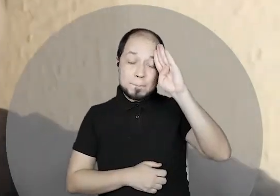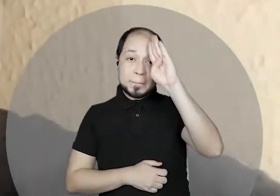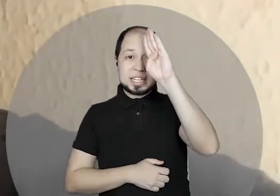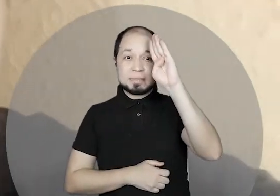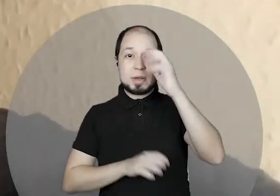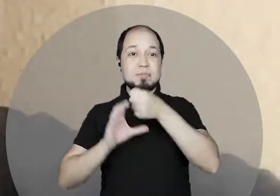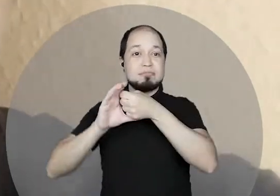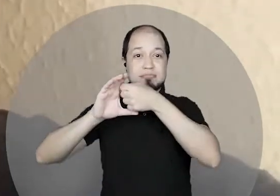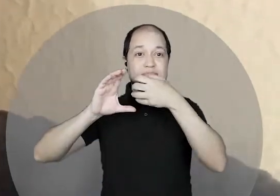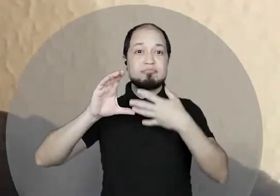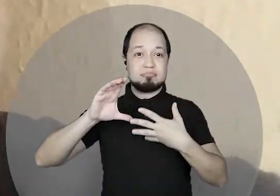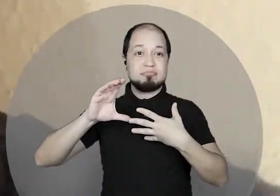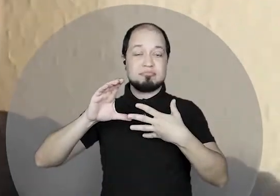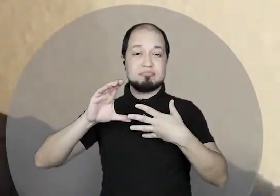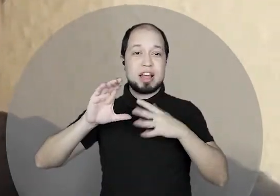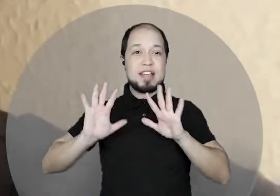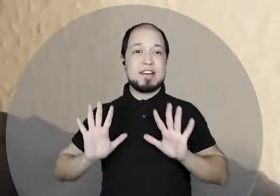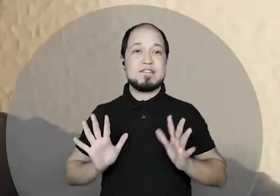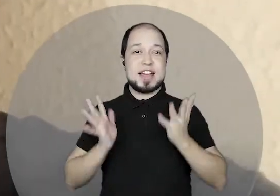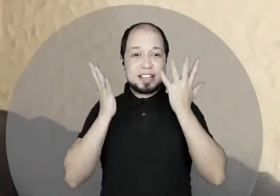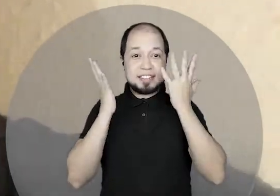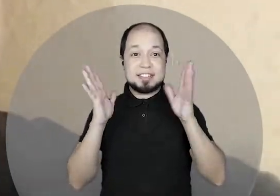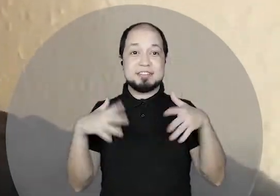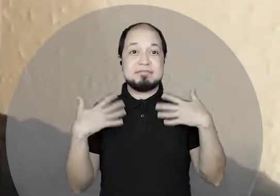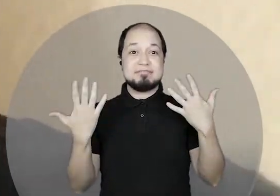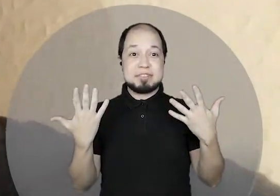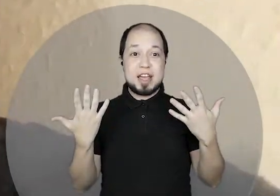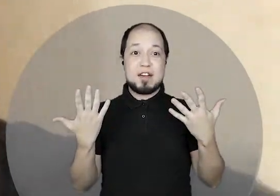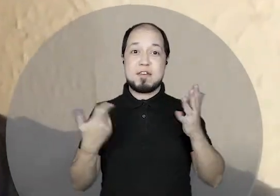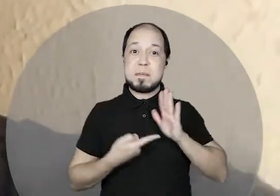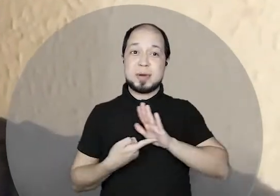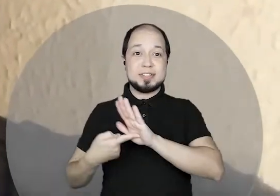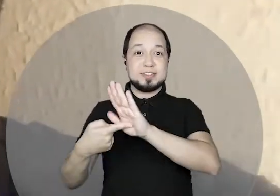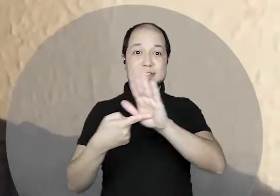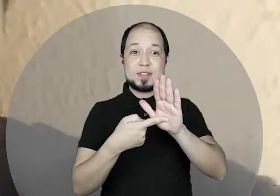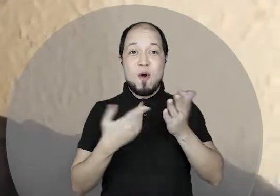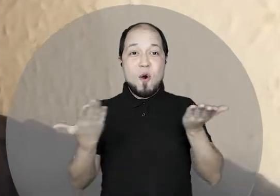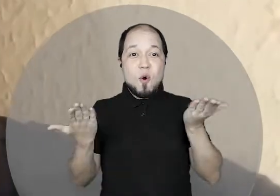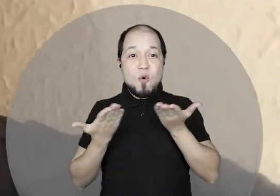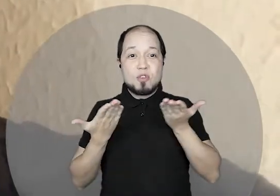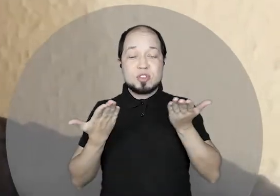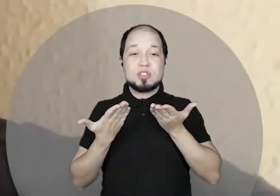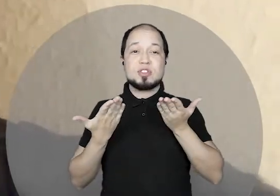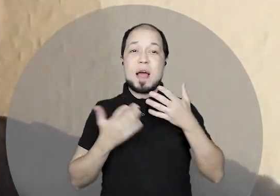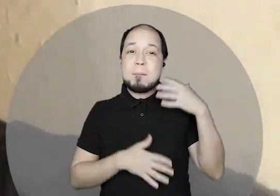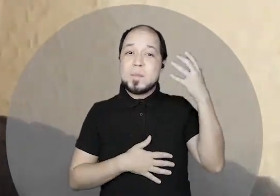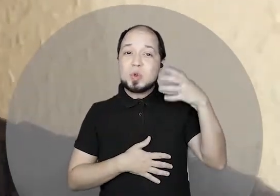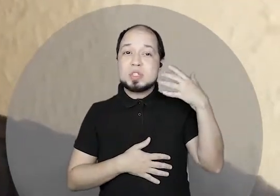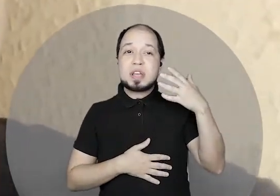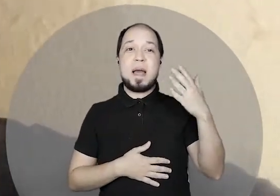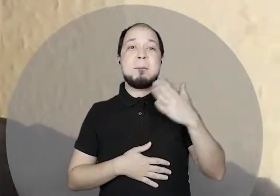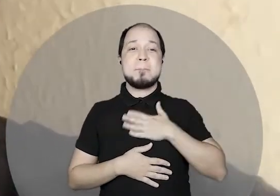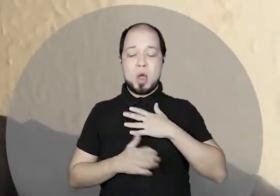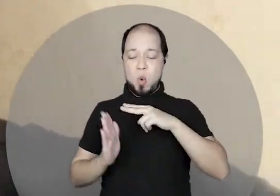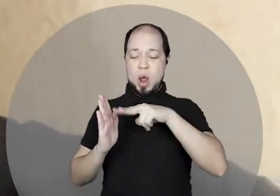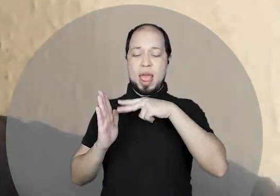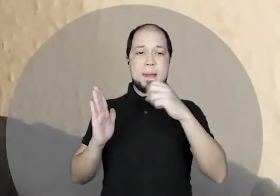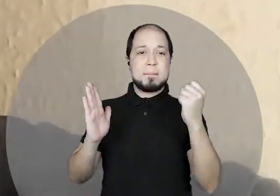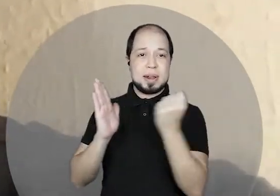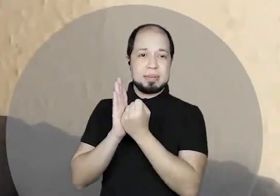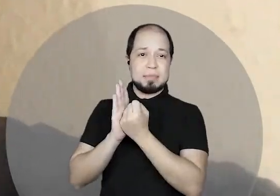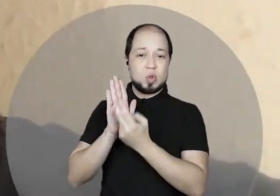principal característica nesses festejos. Então, estou trazendo para vocês hoje a Loa, meu emblema,